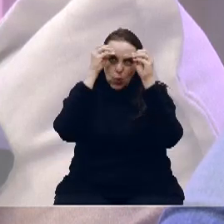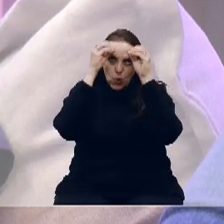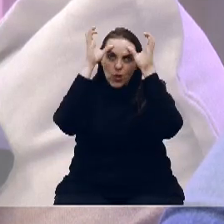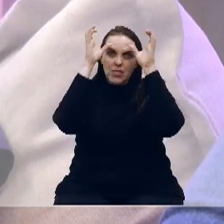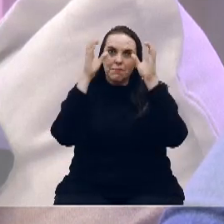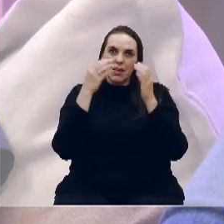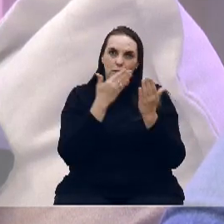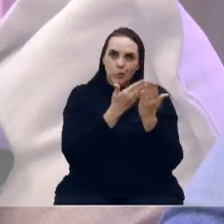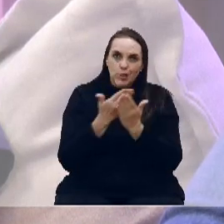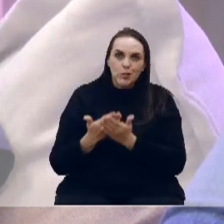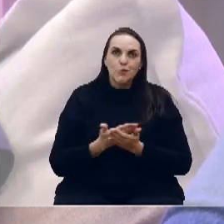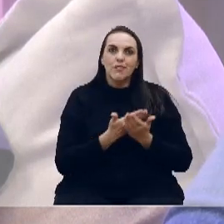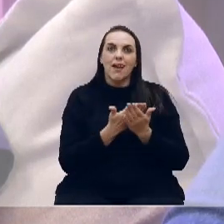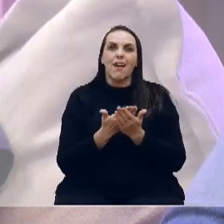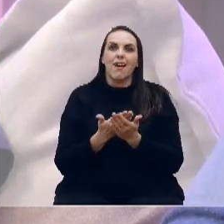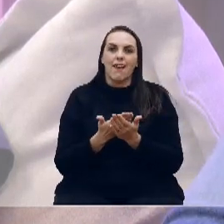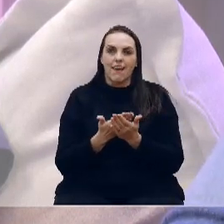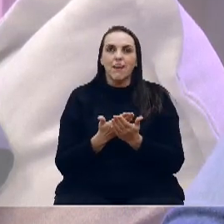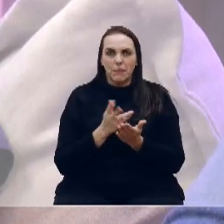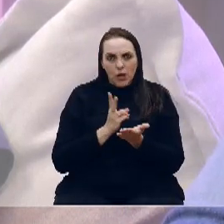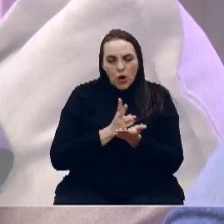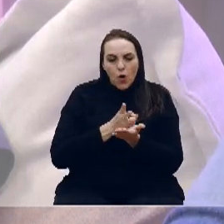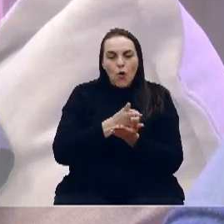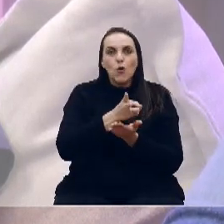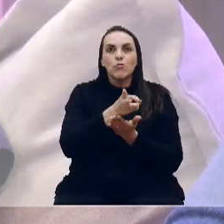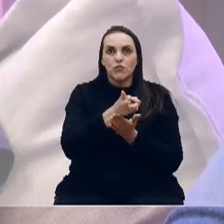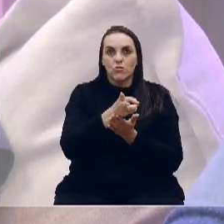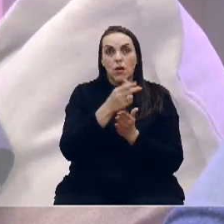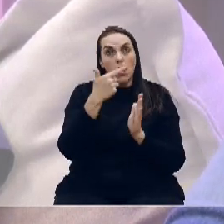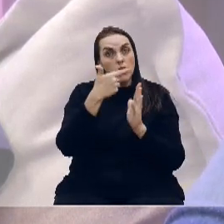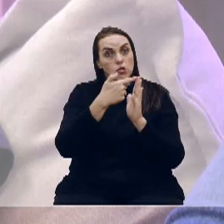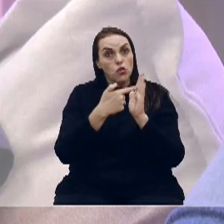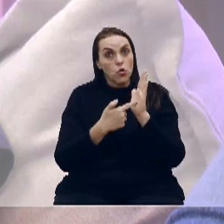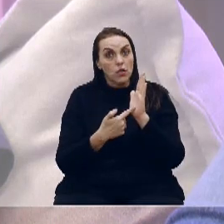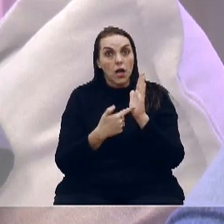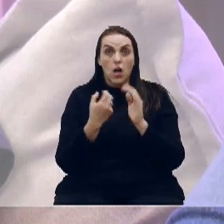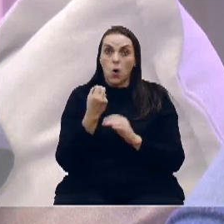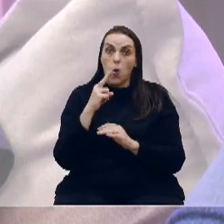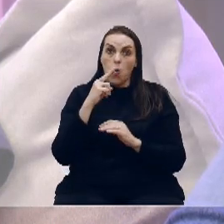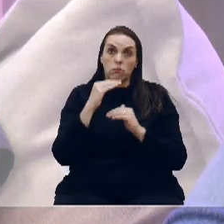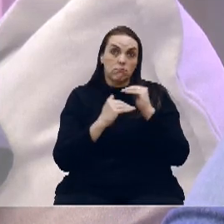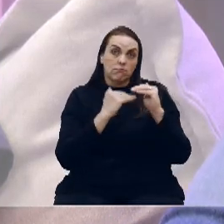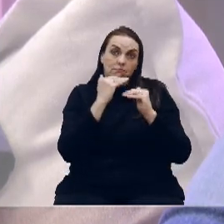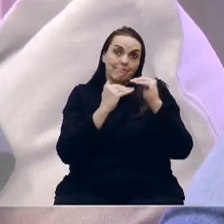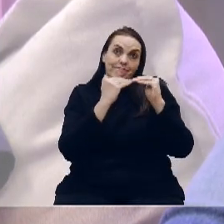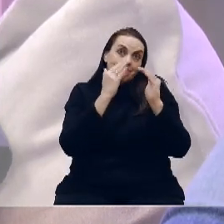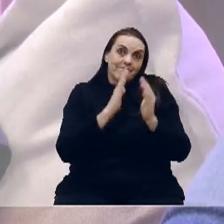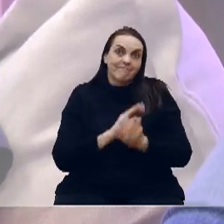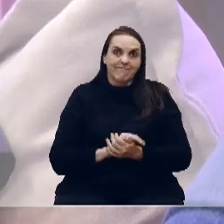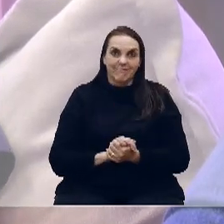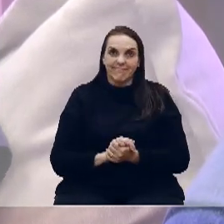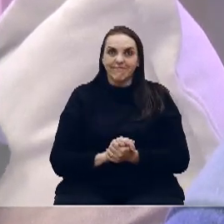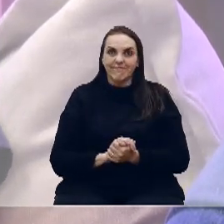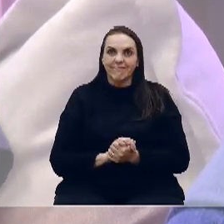estudar, para continuar ou de soldadora, quem sabe almejar outros. Olha